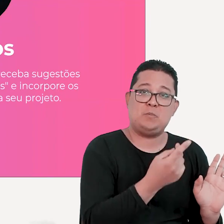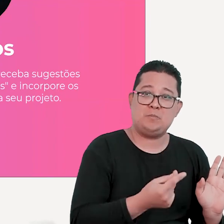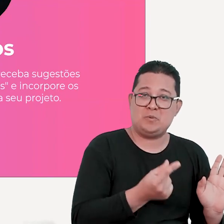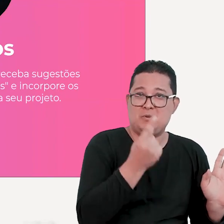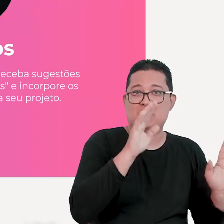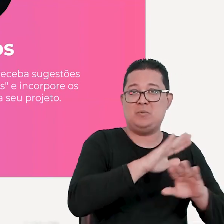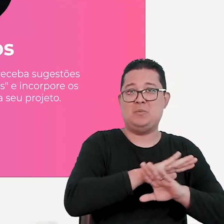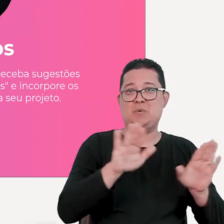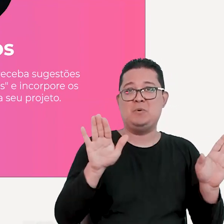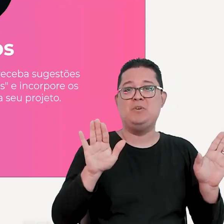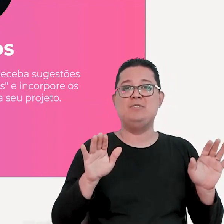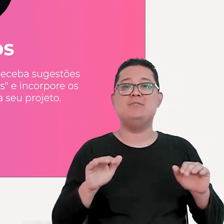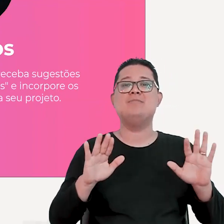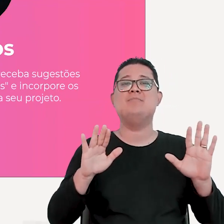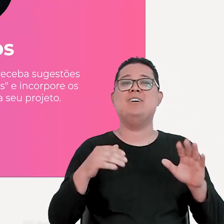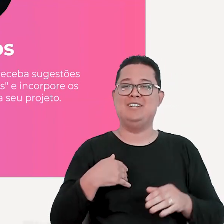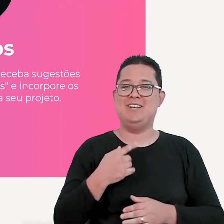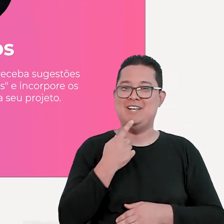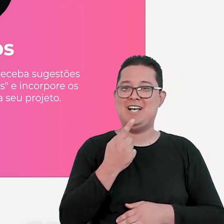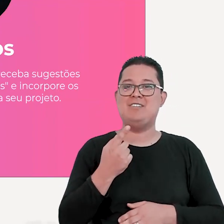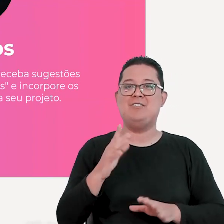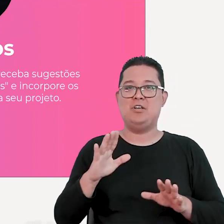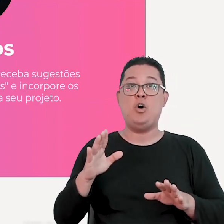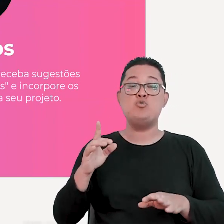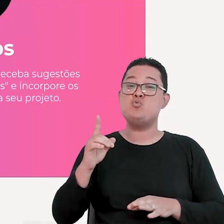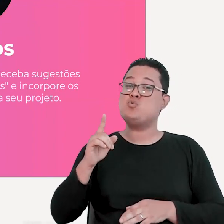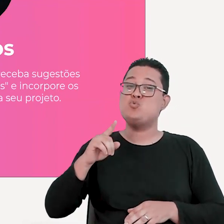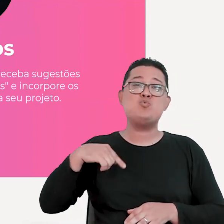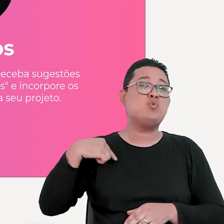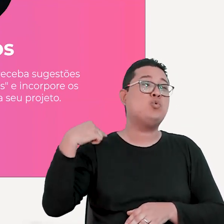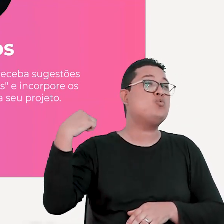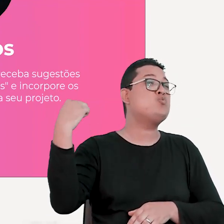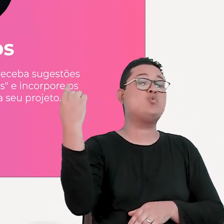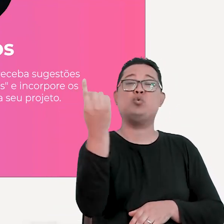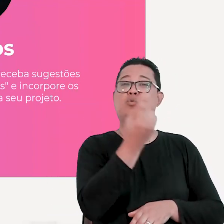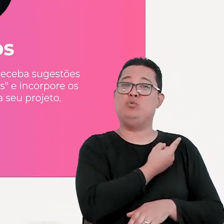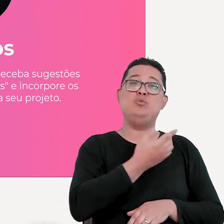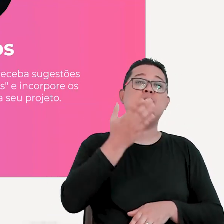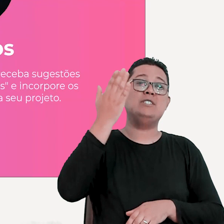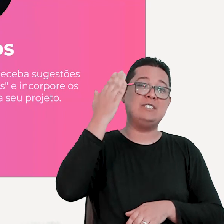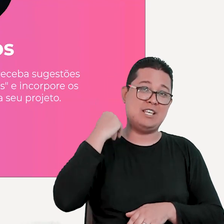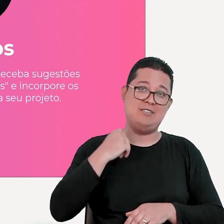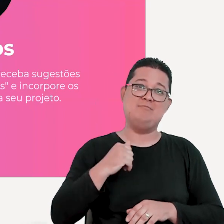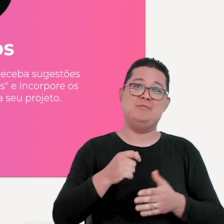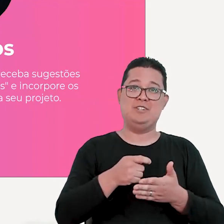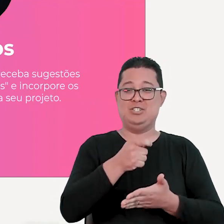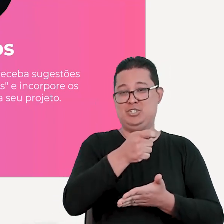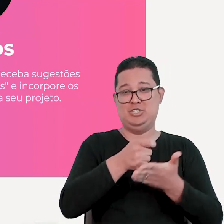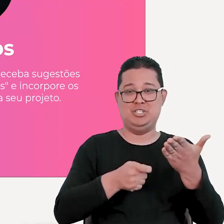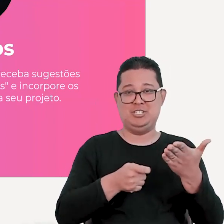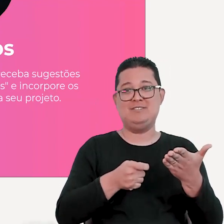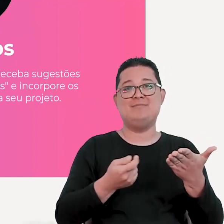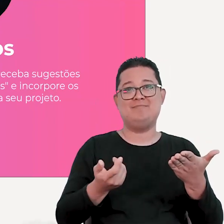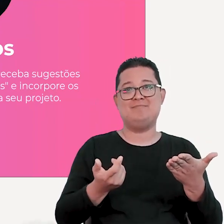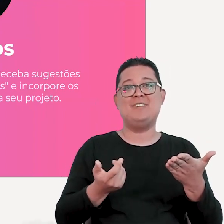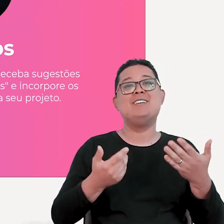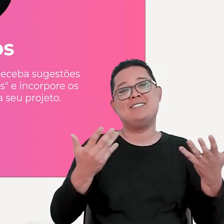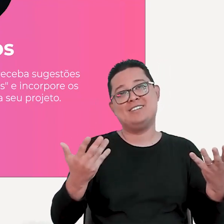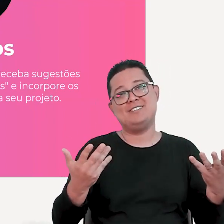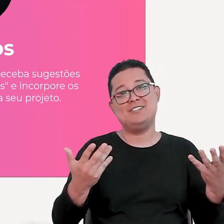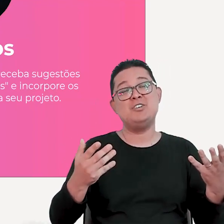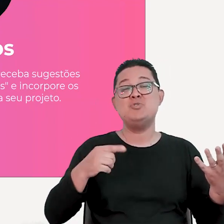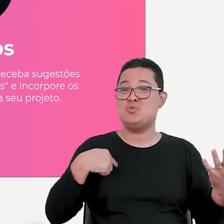com a gente, teoricamente, sabe escrever. Então, geralmente, o conteúdo é o que mais recebe pitaco. Porque nem todo mundo